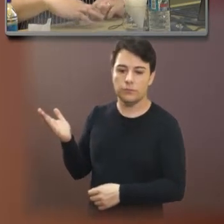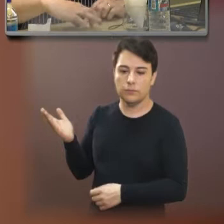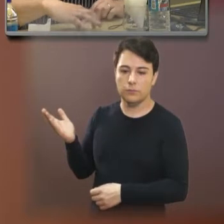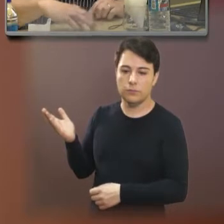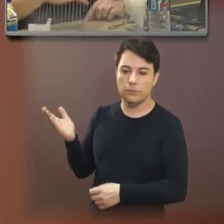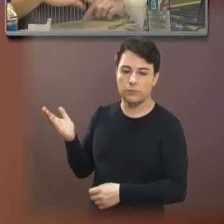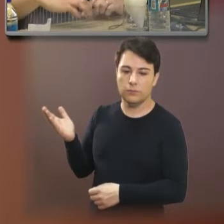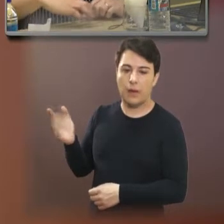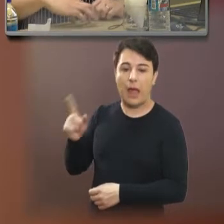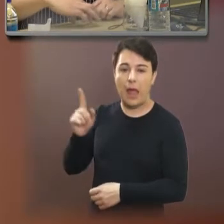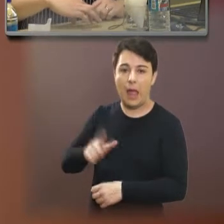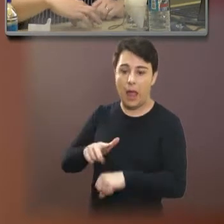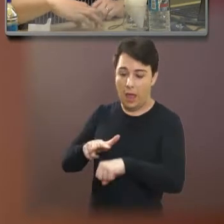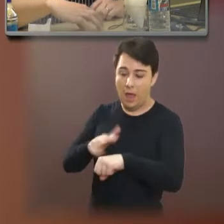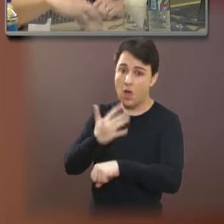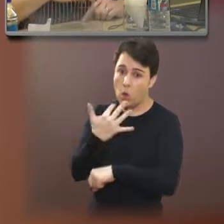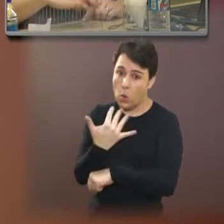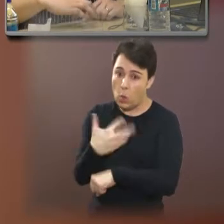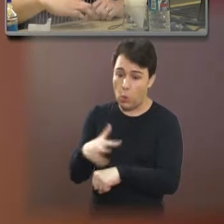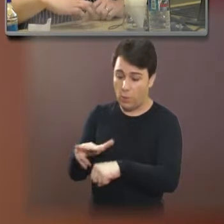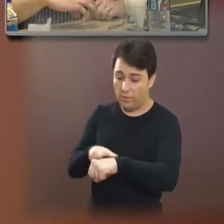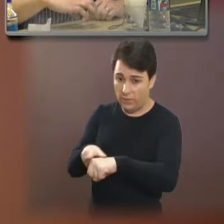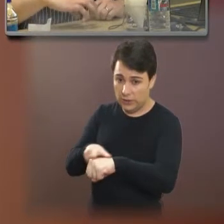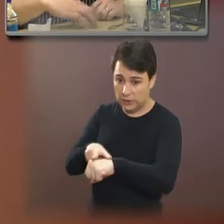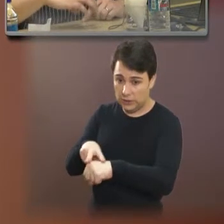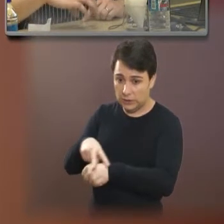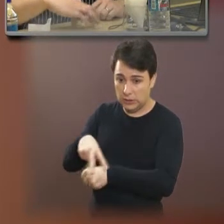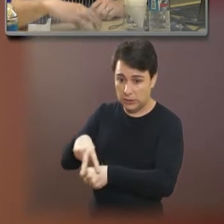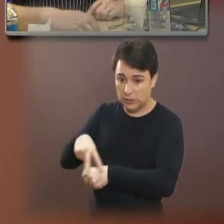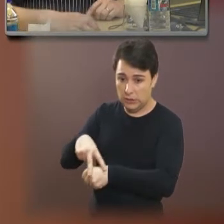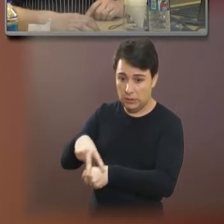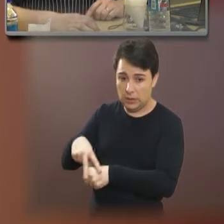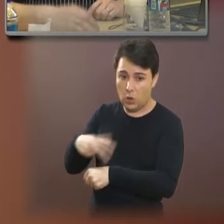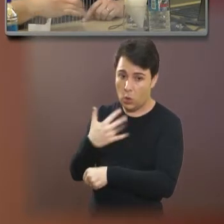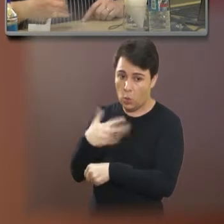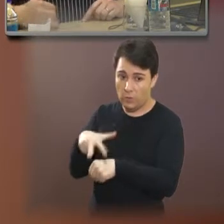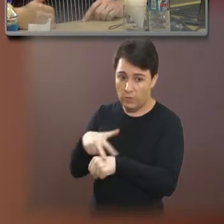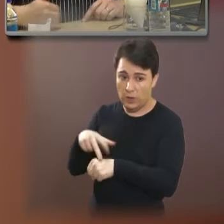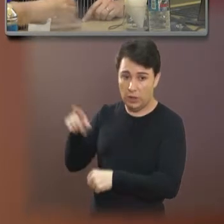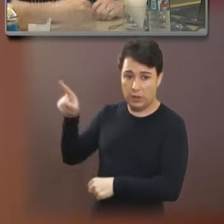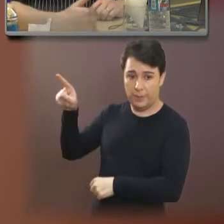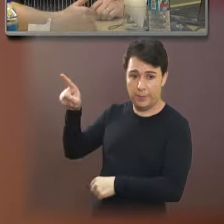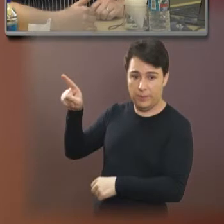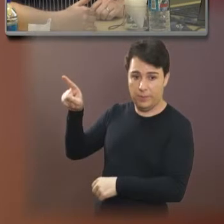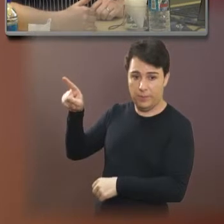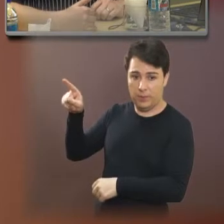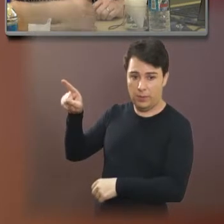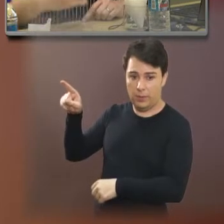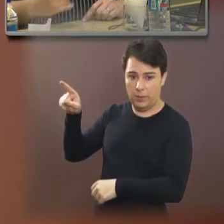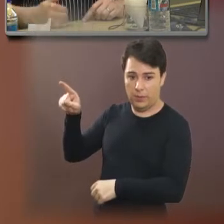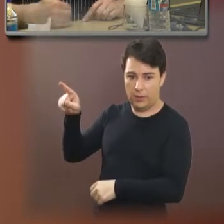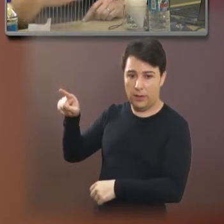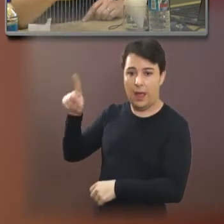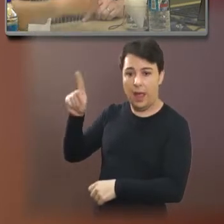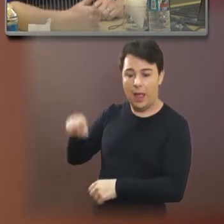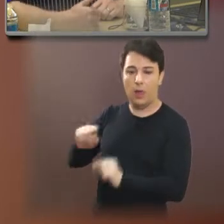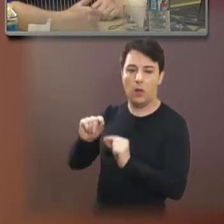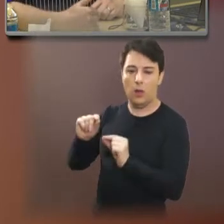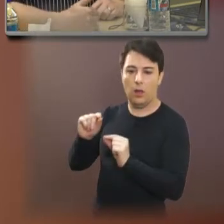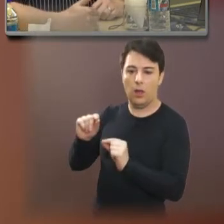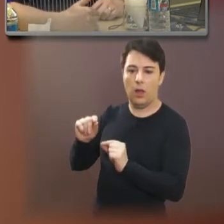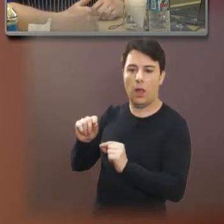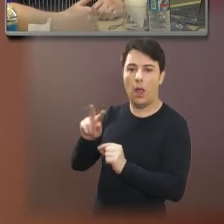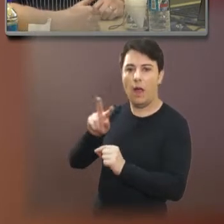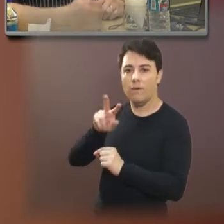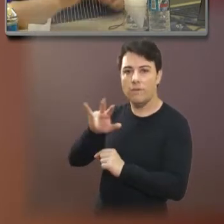que é um verdinho, é o Aeio, Zoemi Aeio Acite, é a área de expansão urbana. É a área prevista no plano